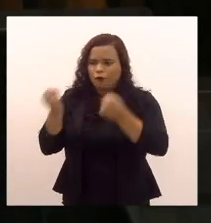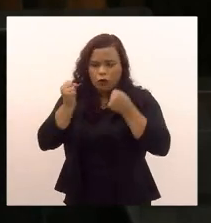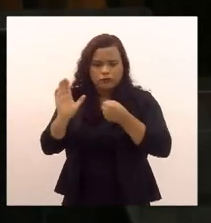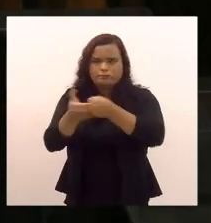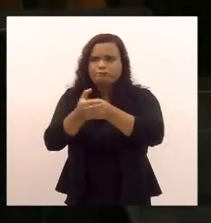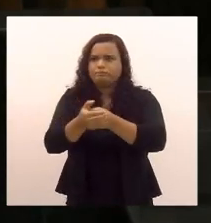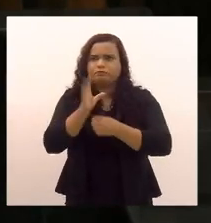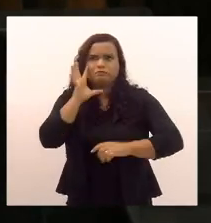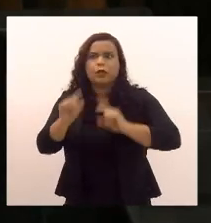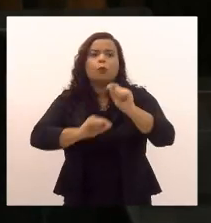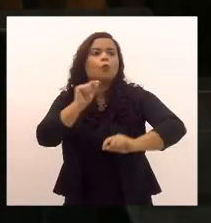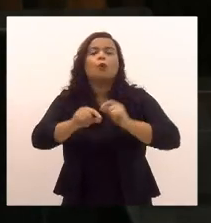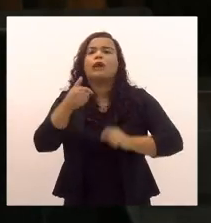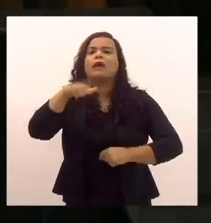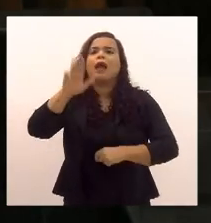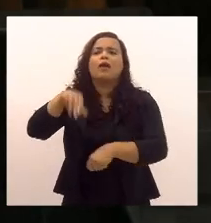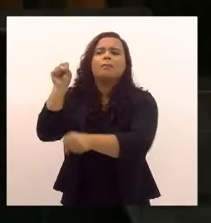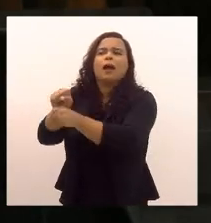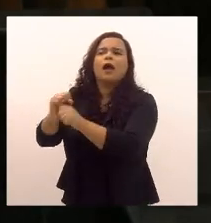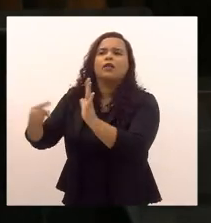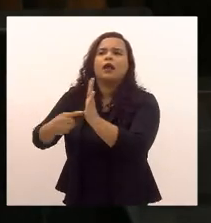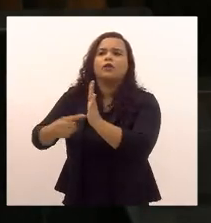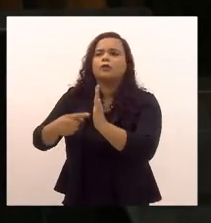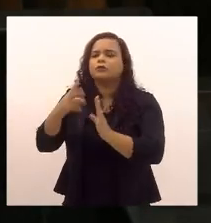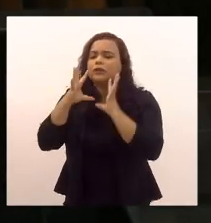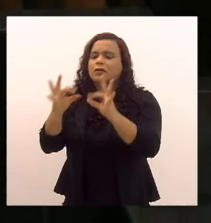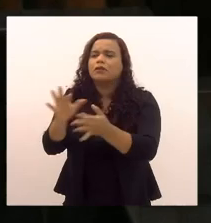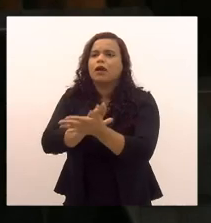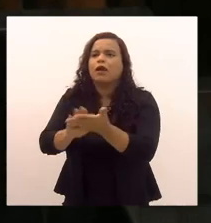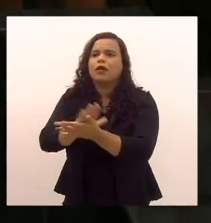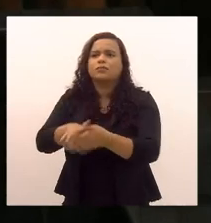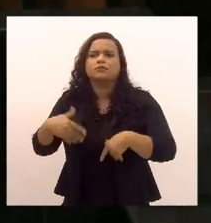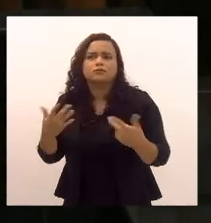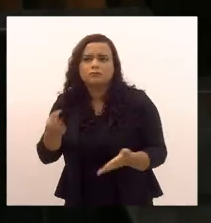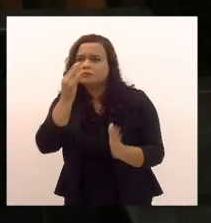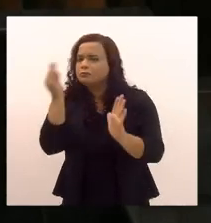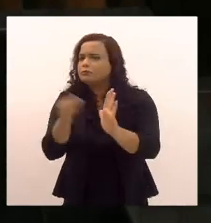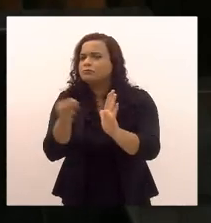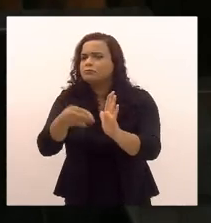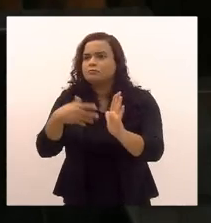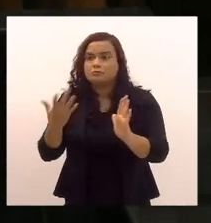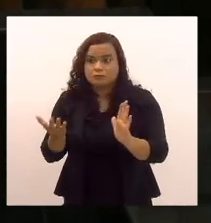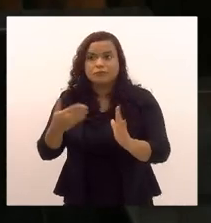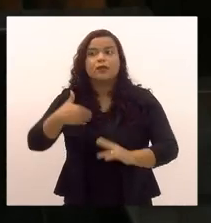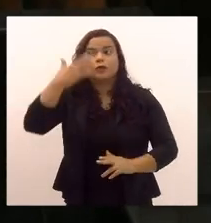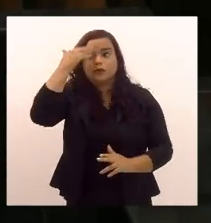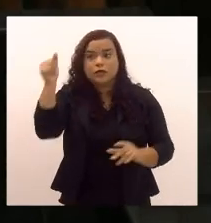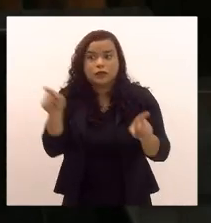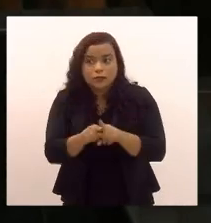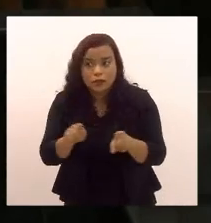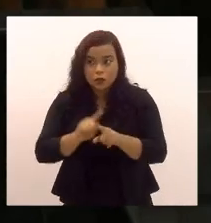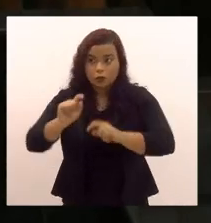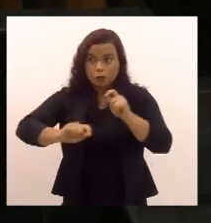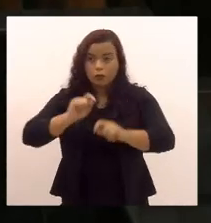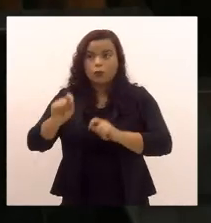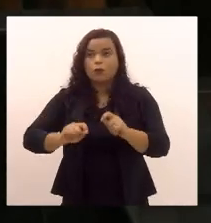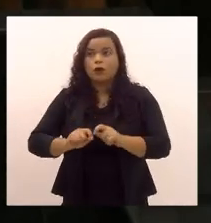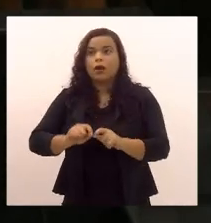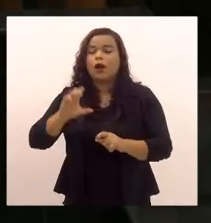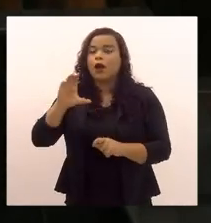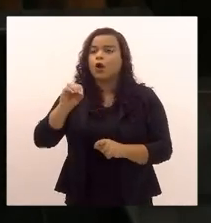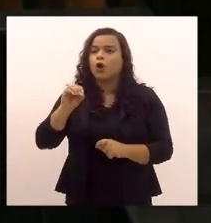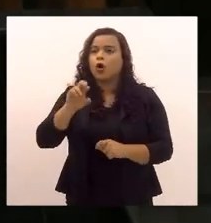que eu quero saber também eu estou sabendo também que a